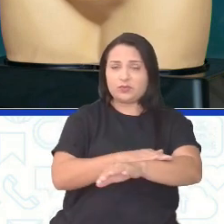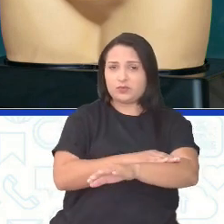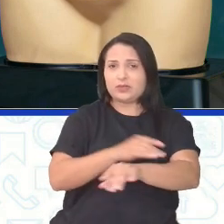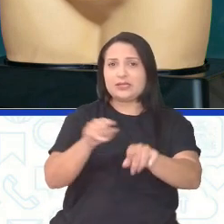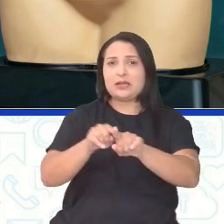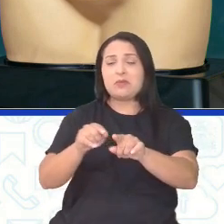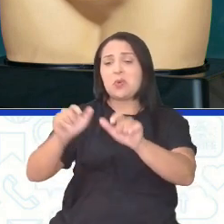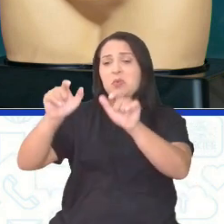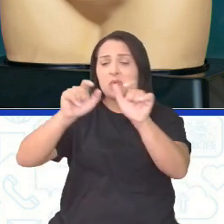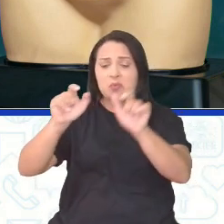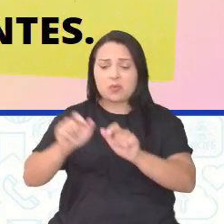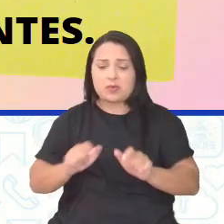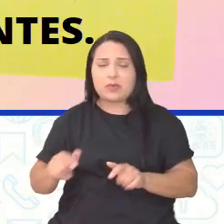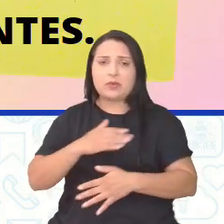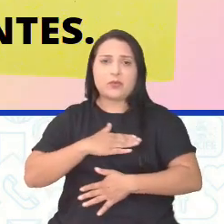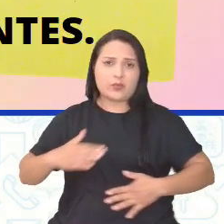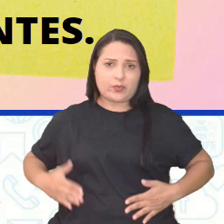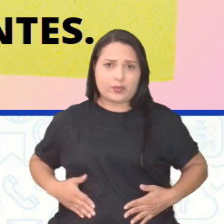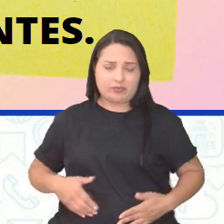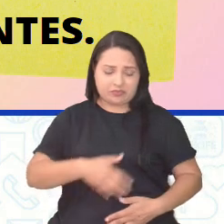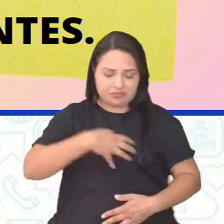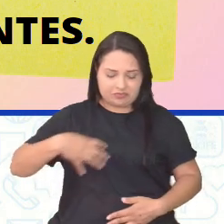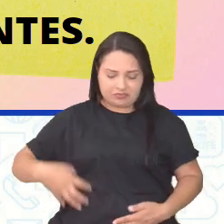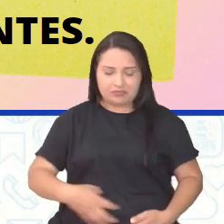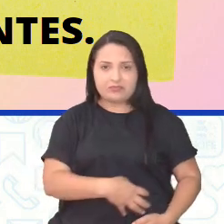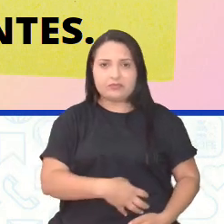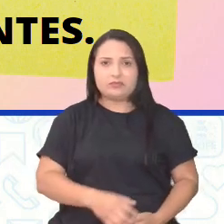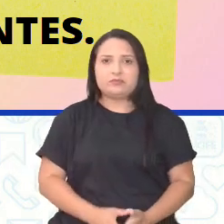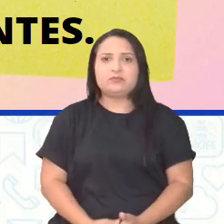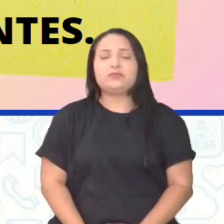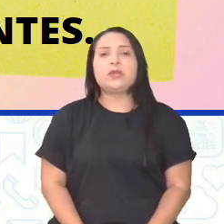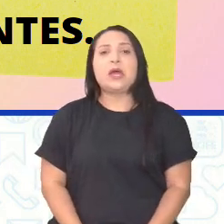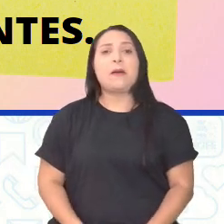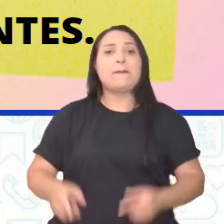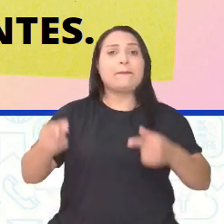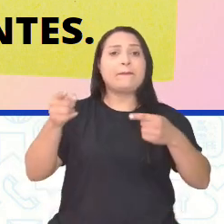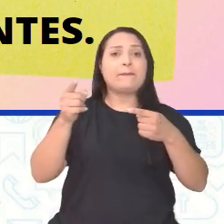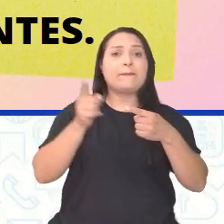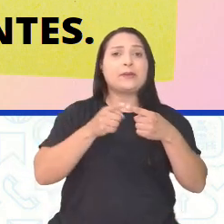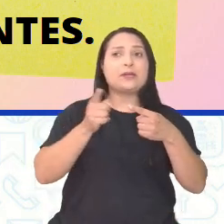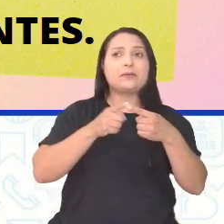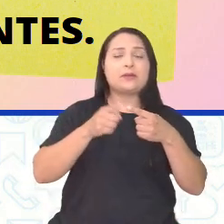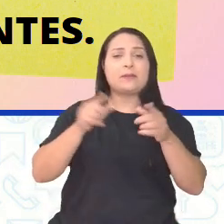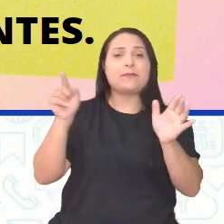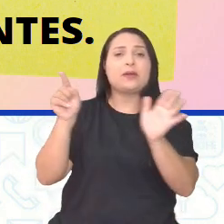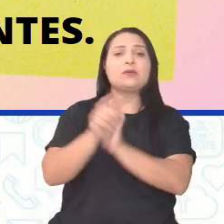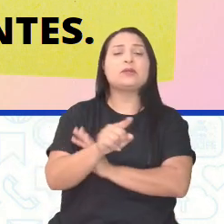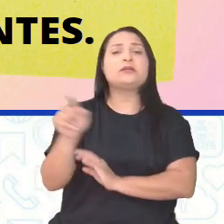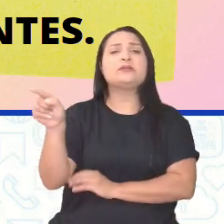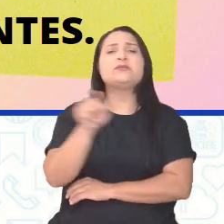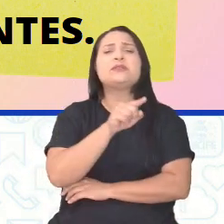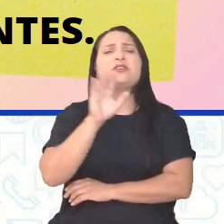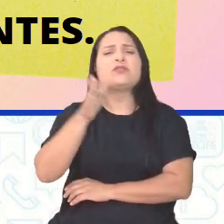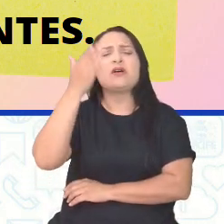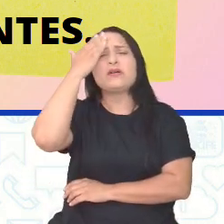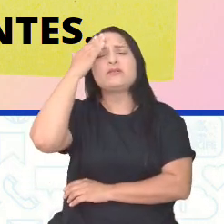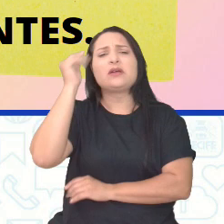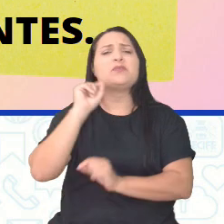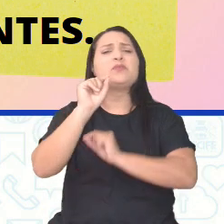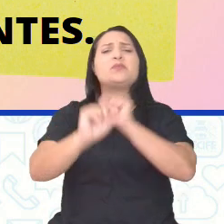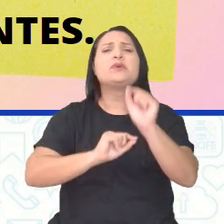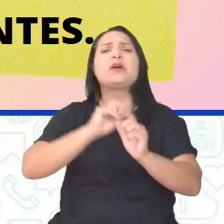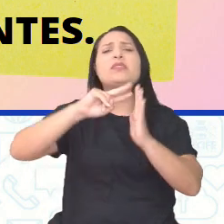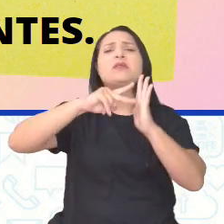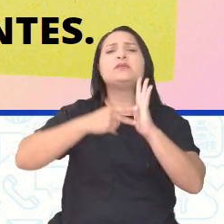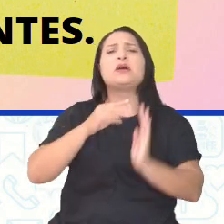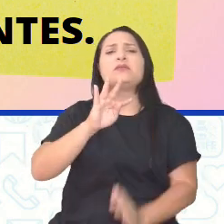ok? Então, vamos lá. A primeira coisa que eu gostaria de dizer a vocês, né, perguntar se vocês já sabiam o que é